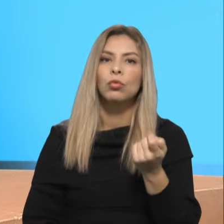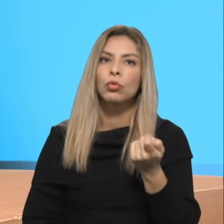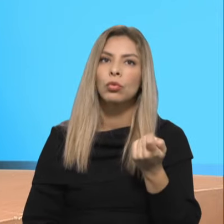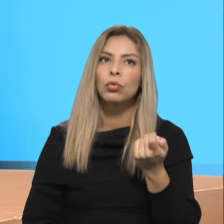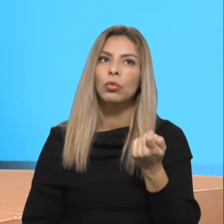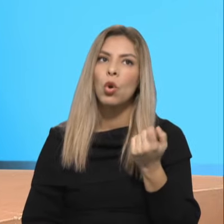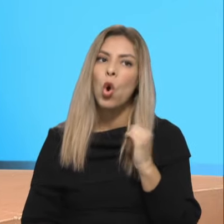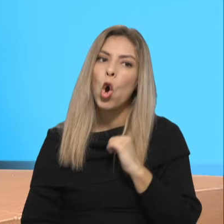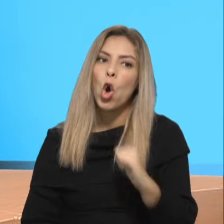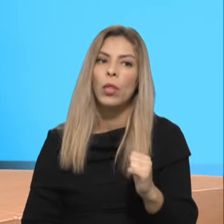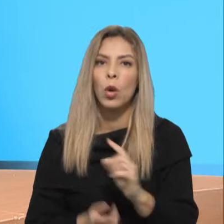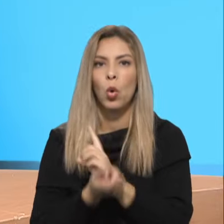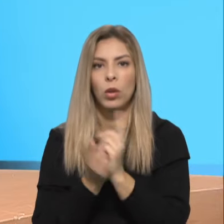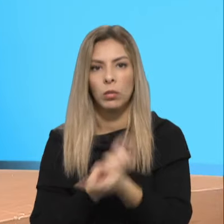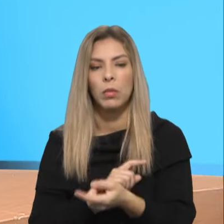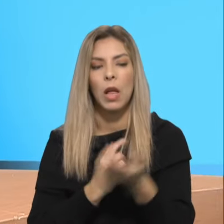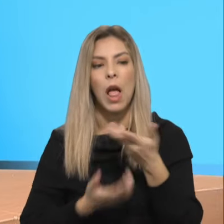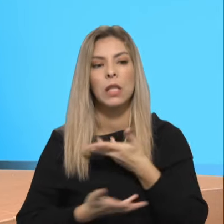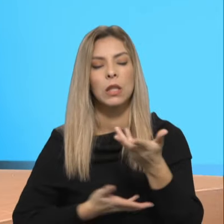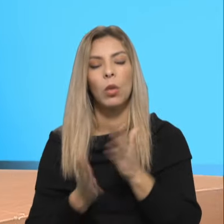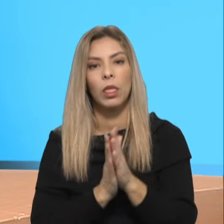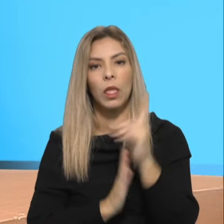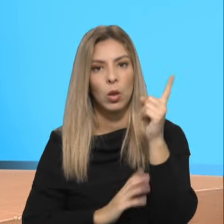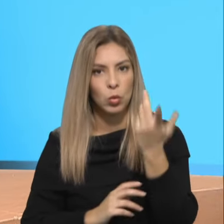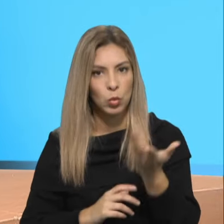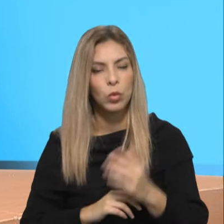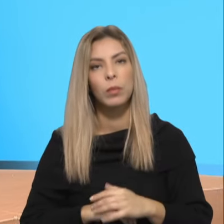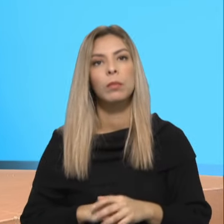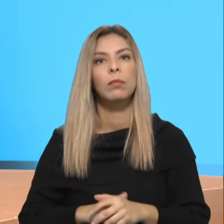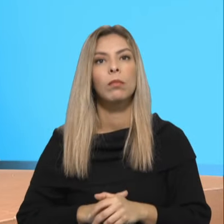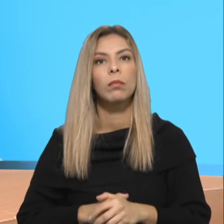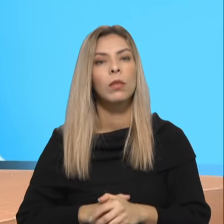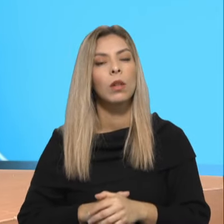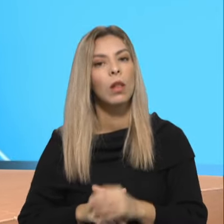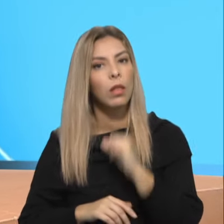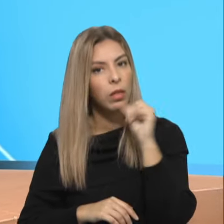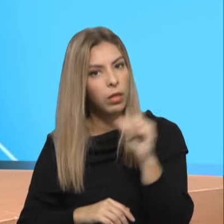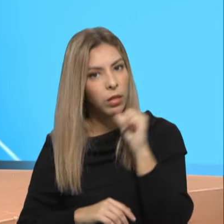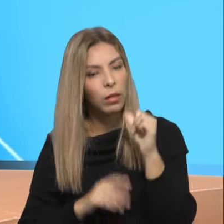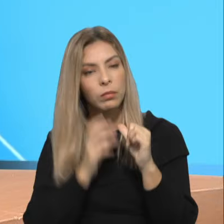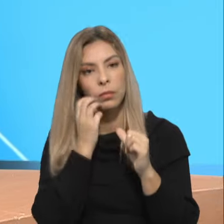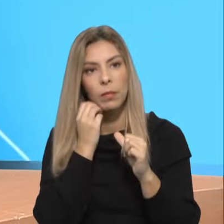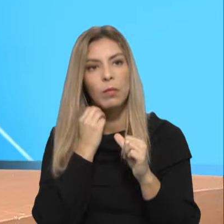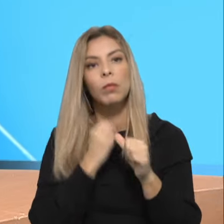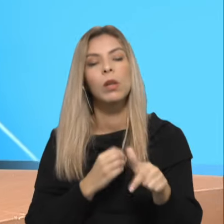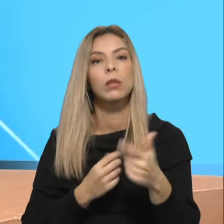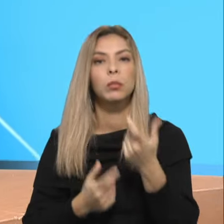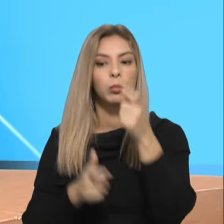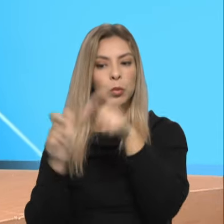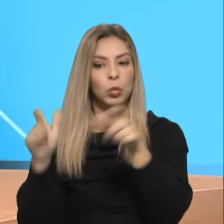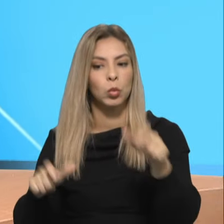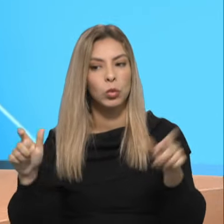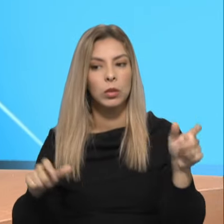uma afirmação de Deus, contra uma relação com Deus. Serem realizados, serem tornados pessoas